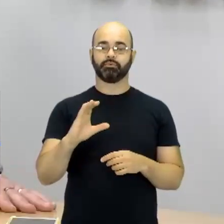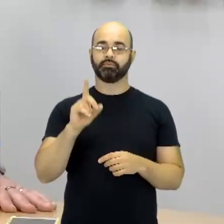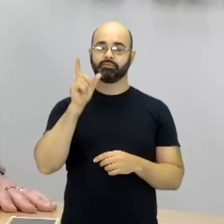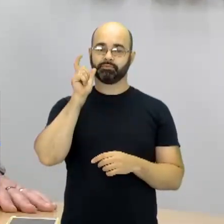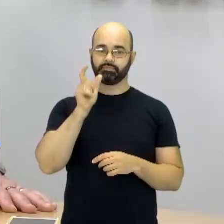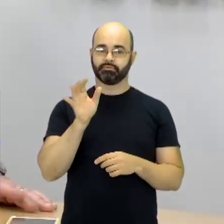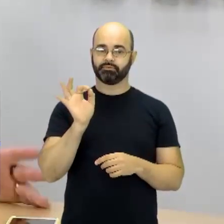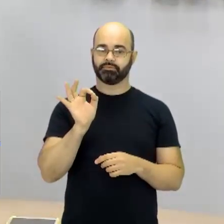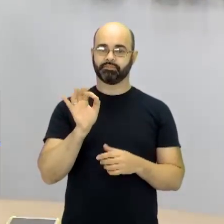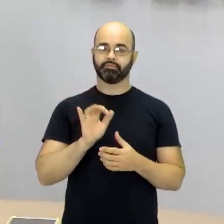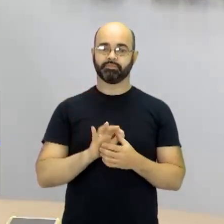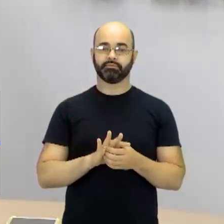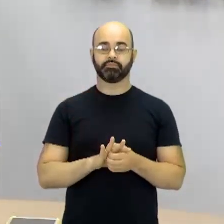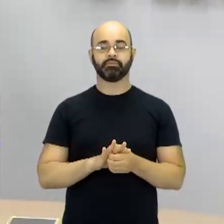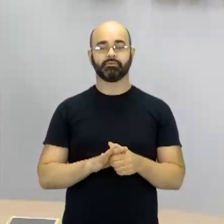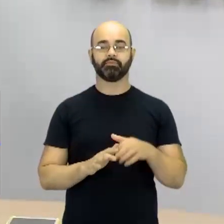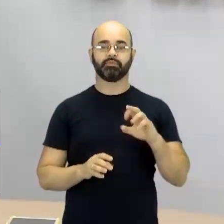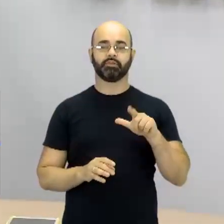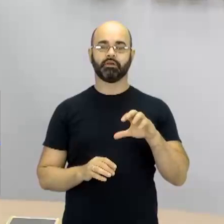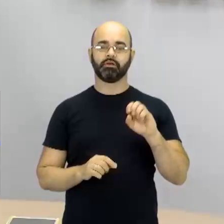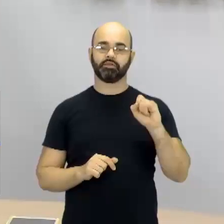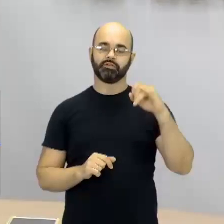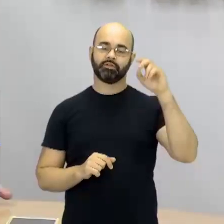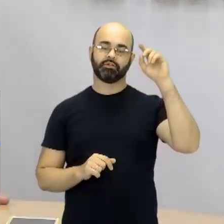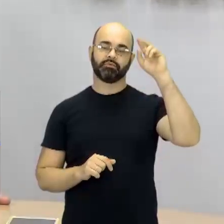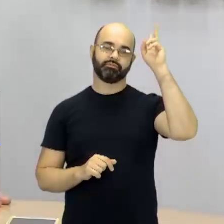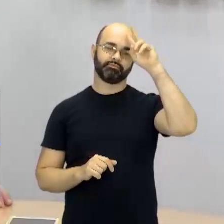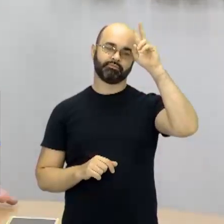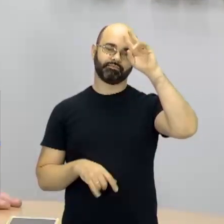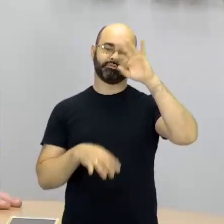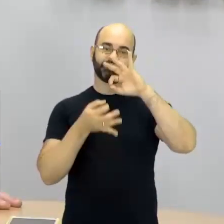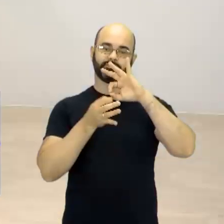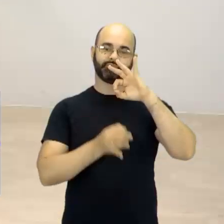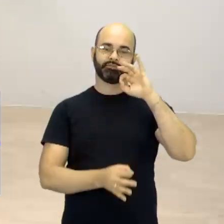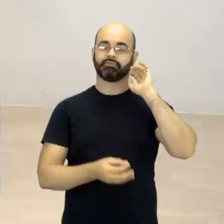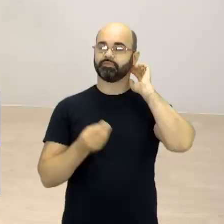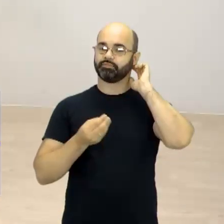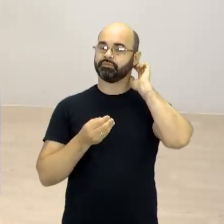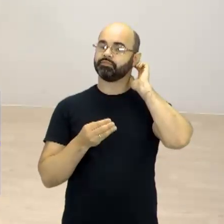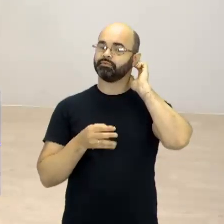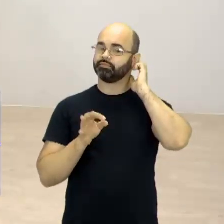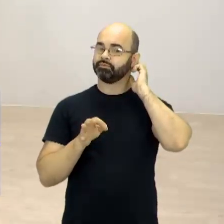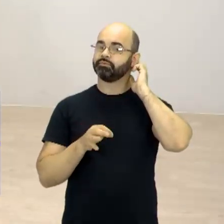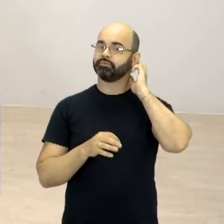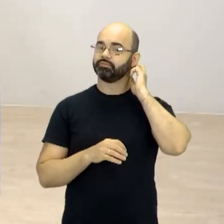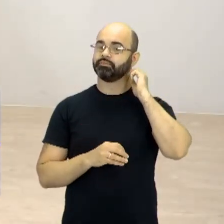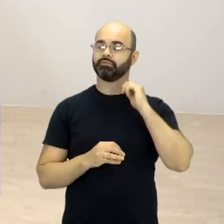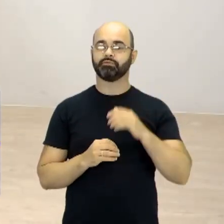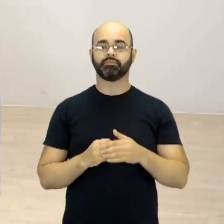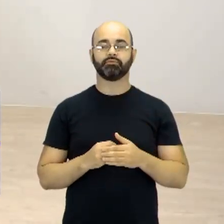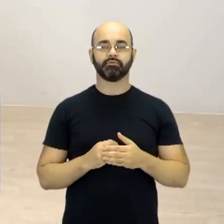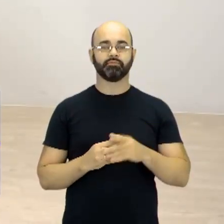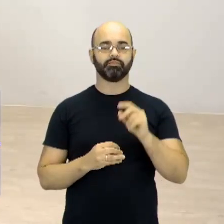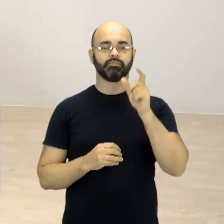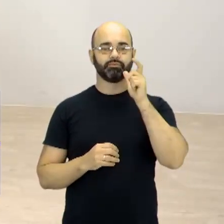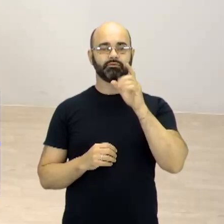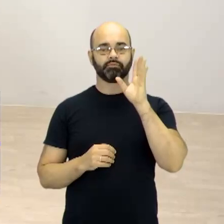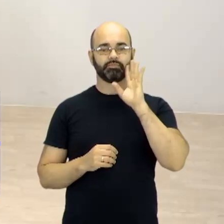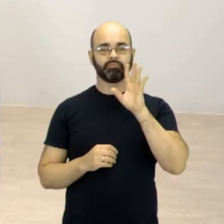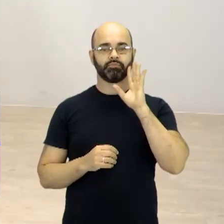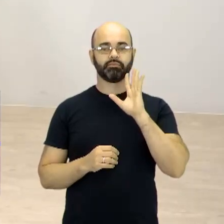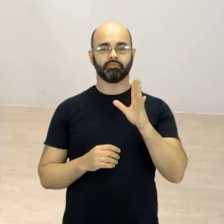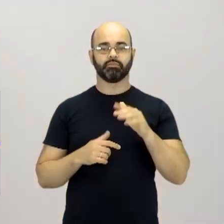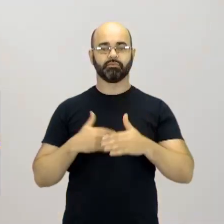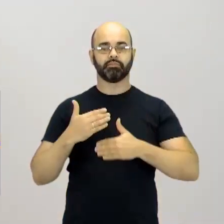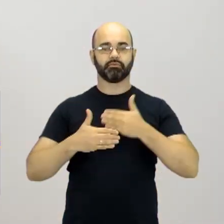né? Apesar que, se a gente for ver o histórico antes da colonização... Não, assim parece bem bonito, né? É. Parece que está bacana e tal, mas ainda há muito o que